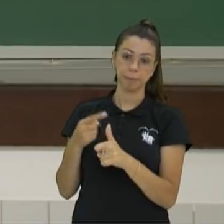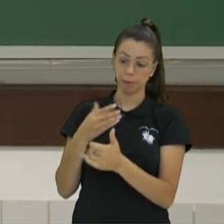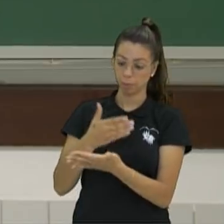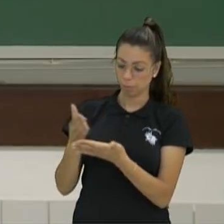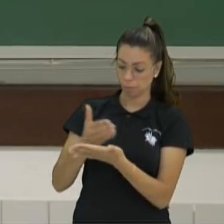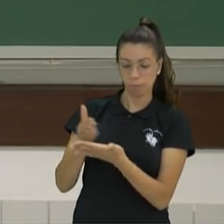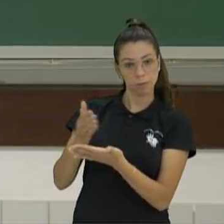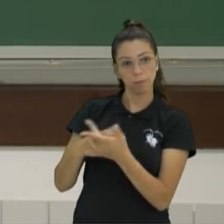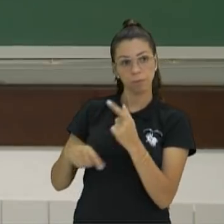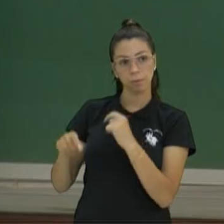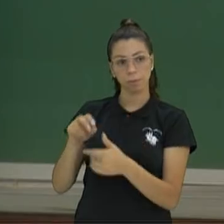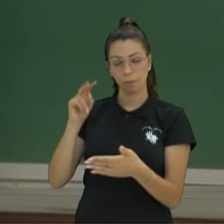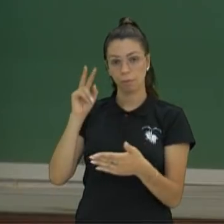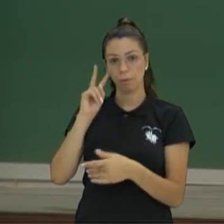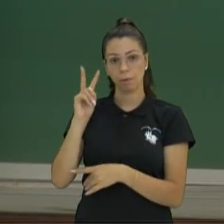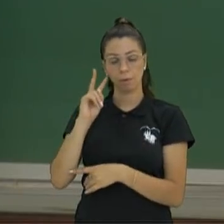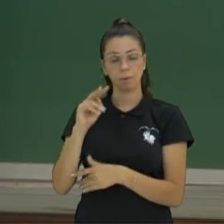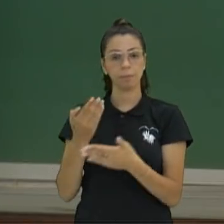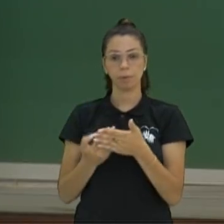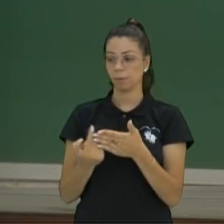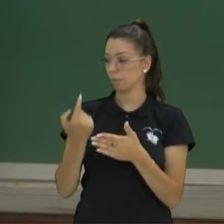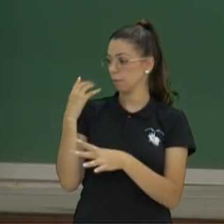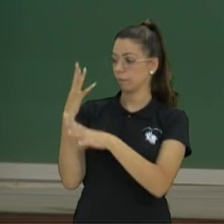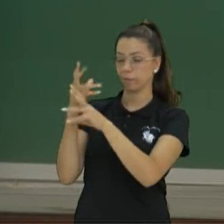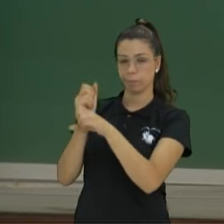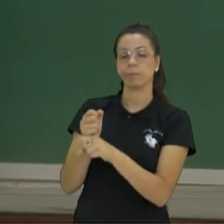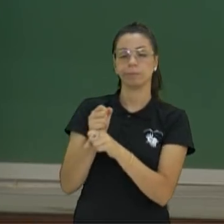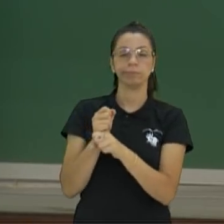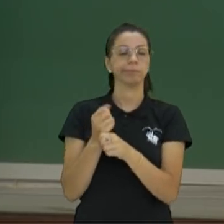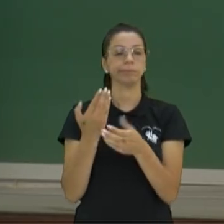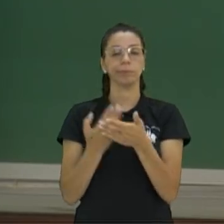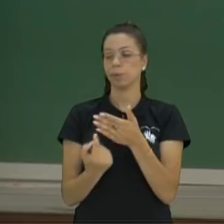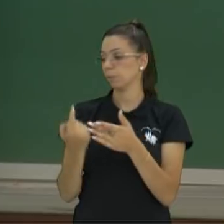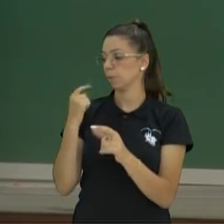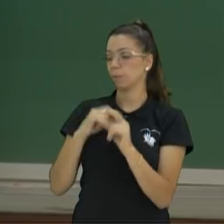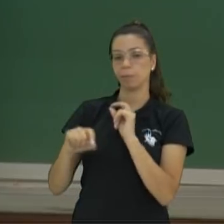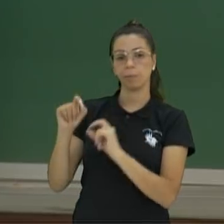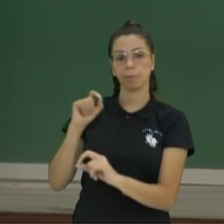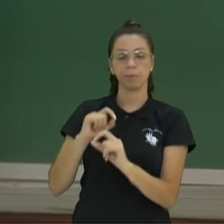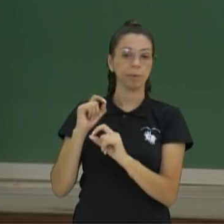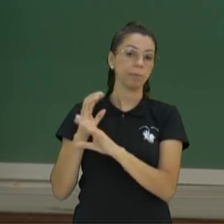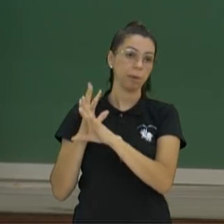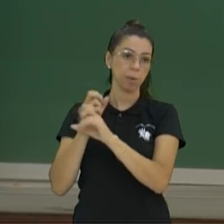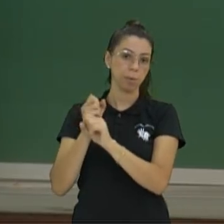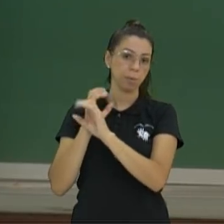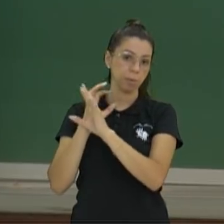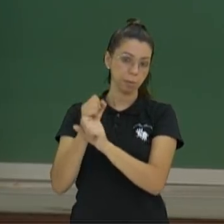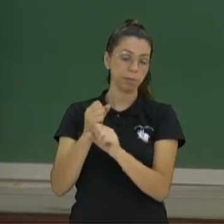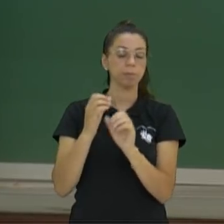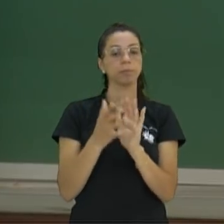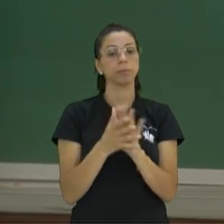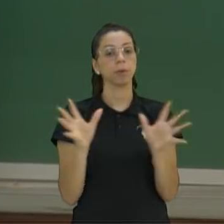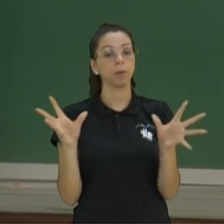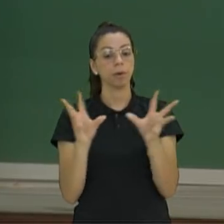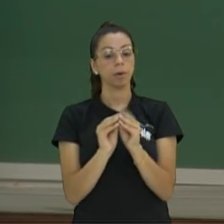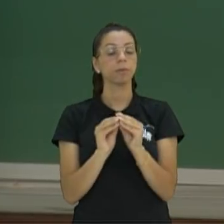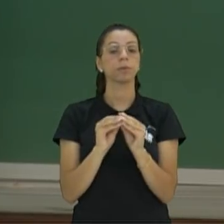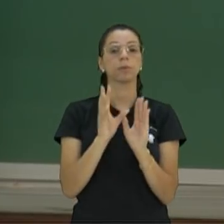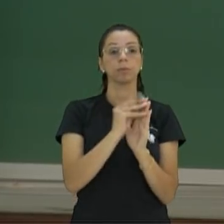começar lembrando do que nós vimos na última aula. Na última aula nós fizemos uma retomada, uma revisão